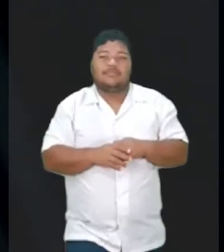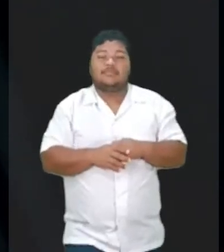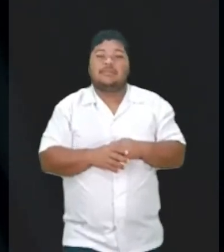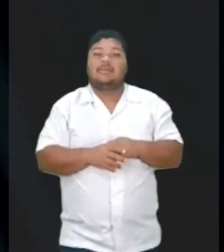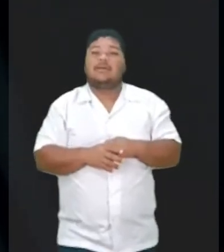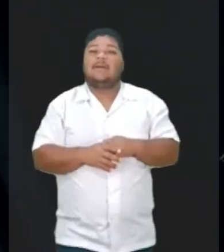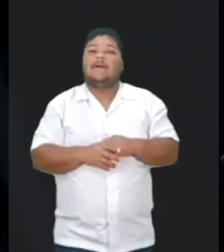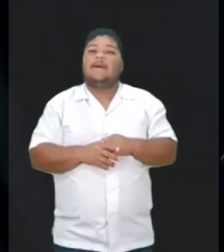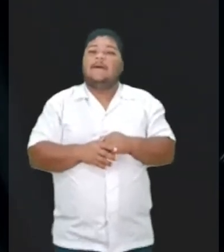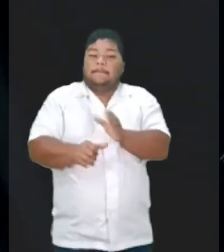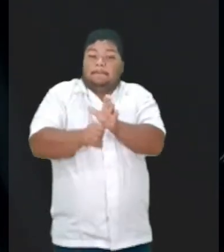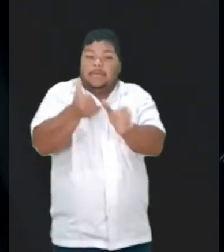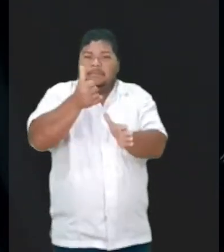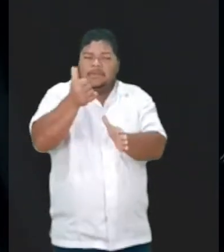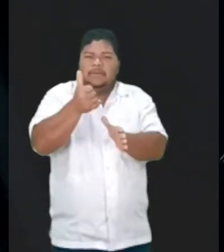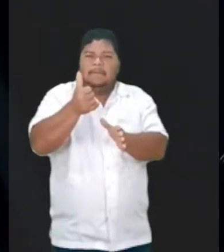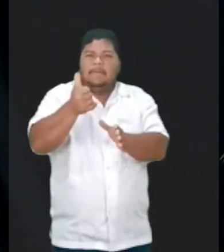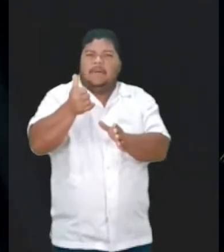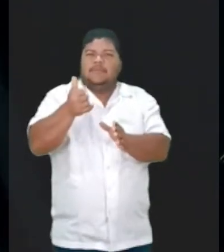do verso 27.